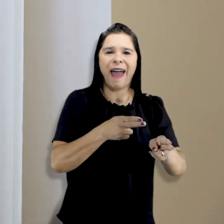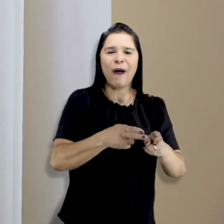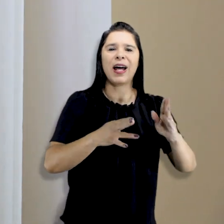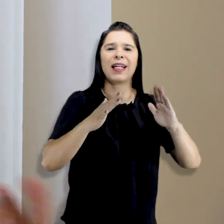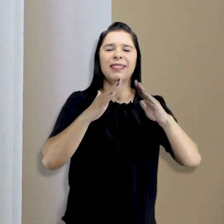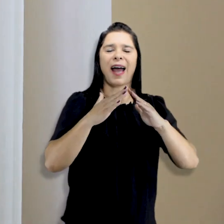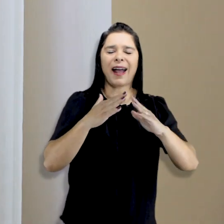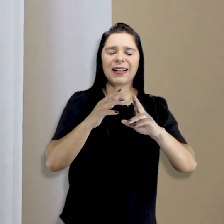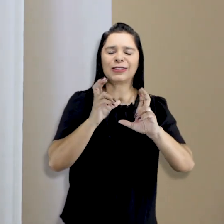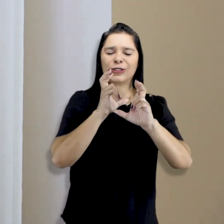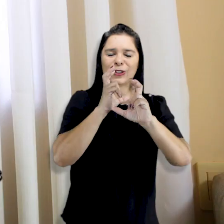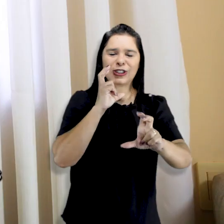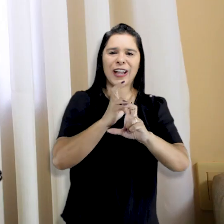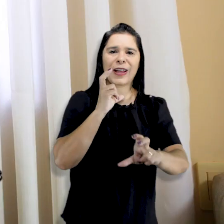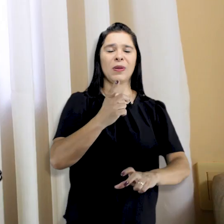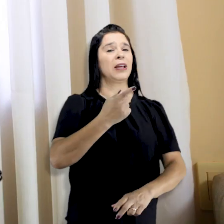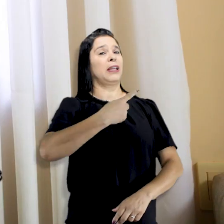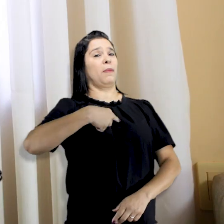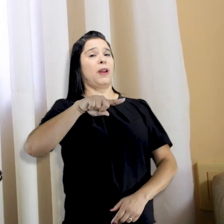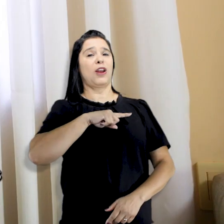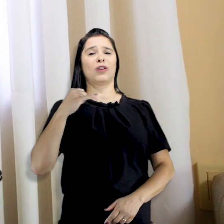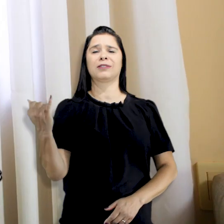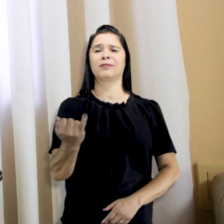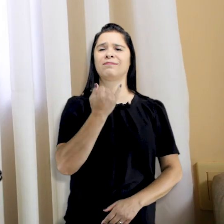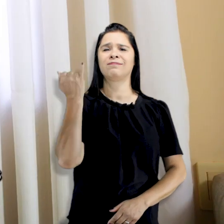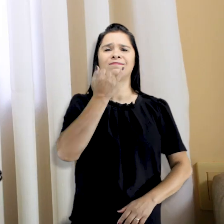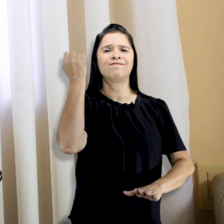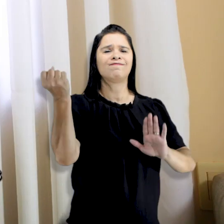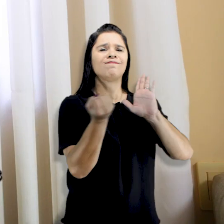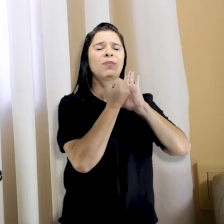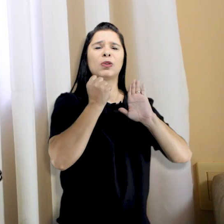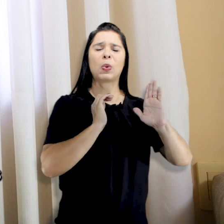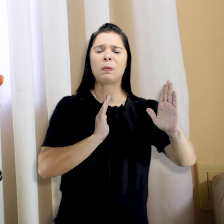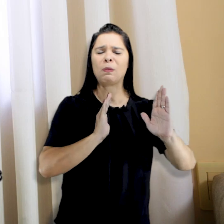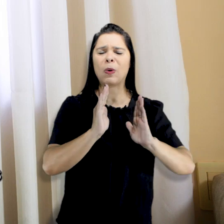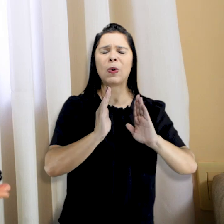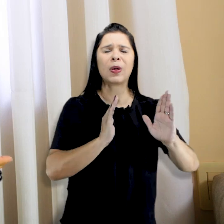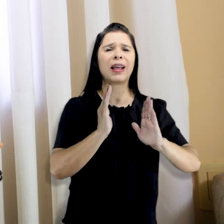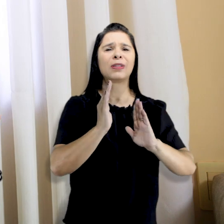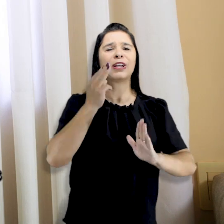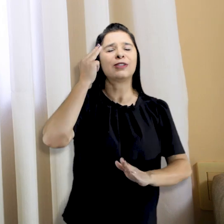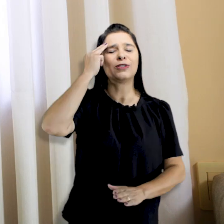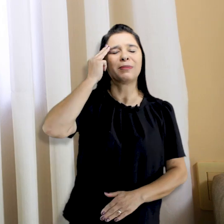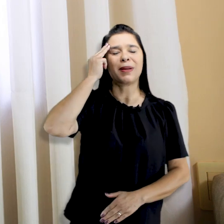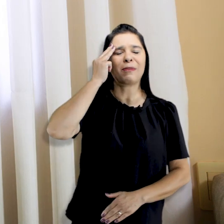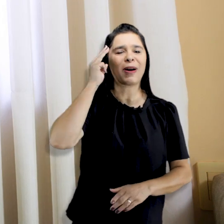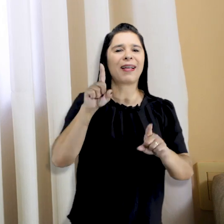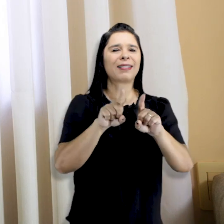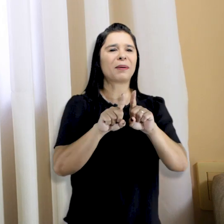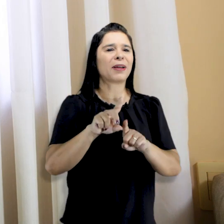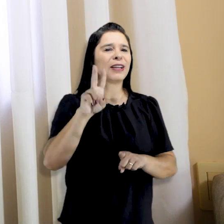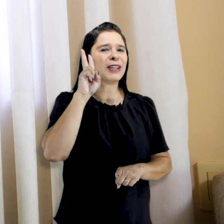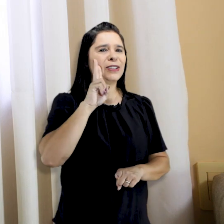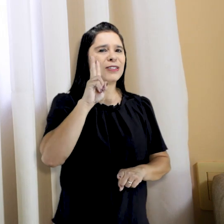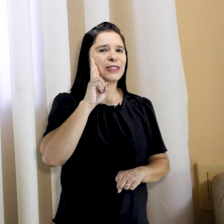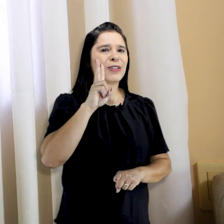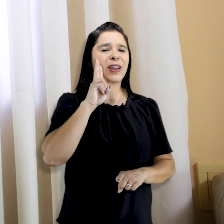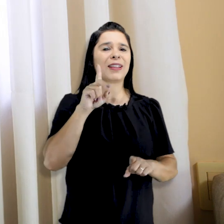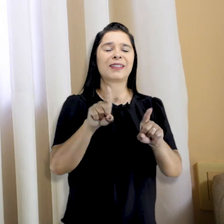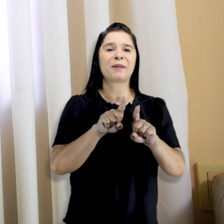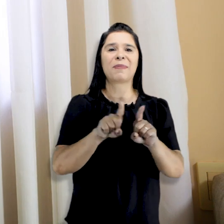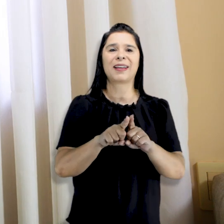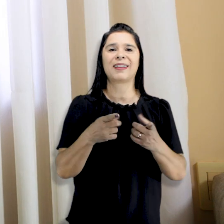a gente foi tão importante num período aí, tanto de memórias como de histórias, e de repente a gente trazer isso